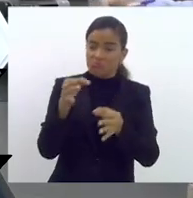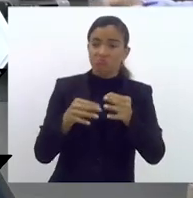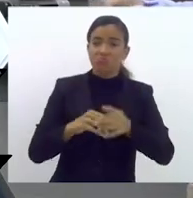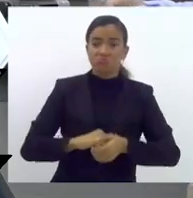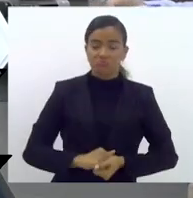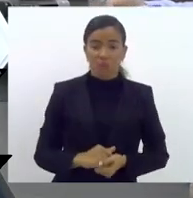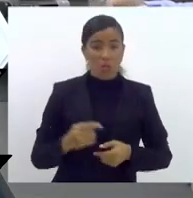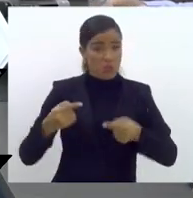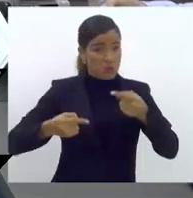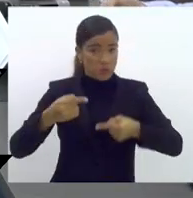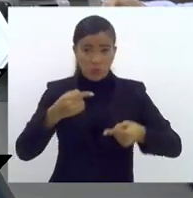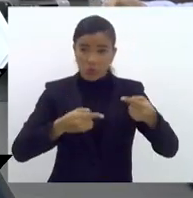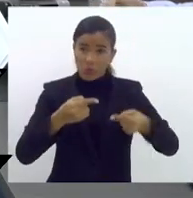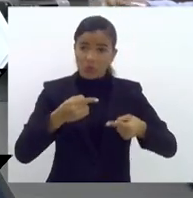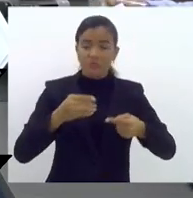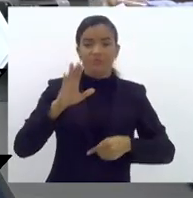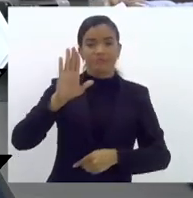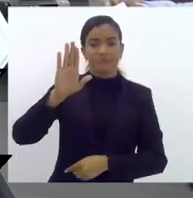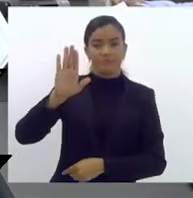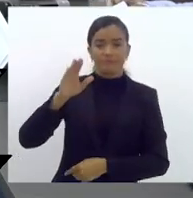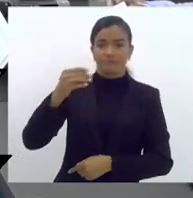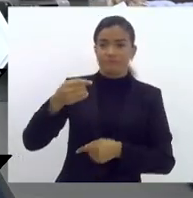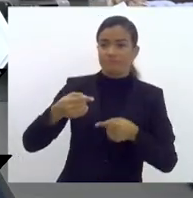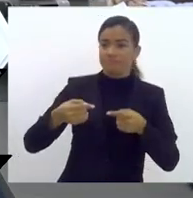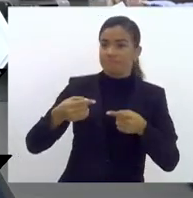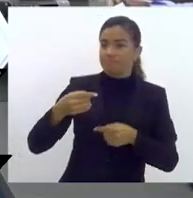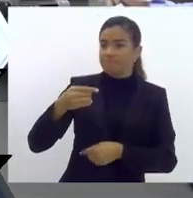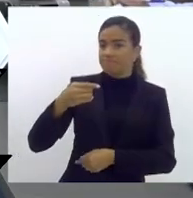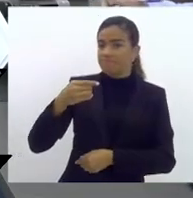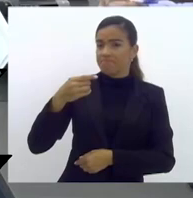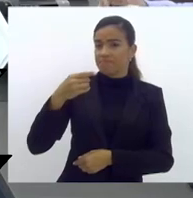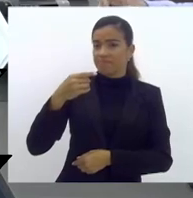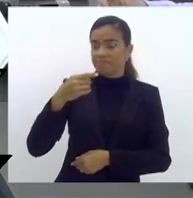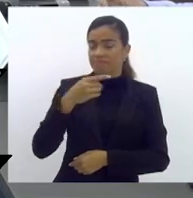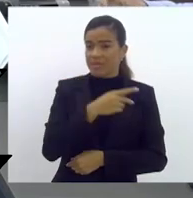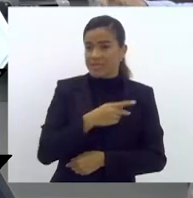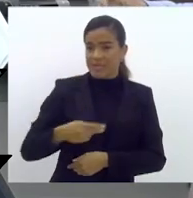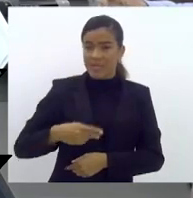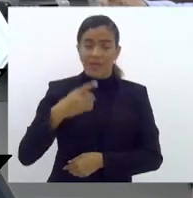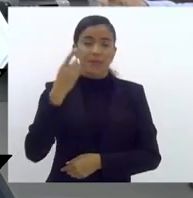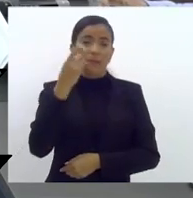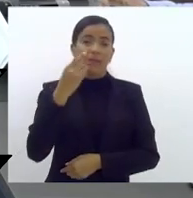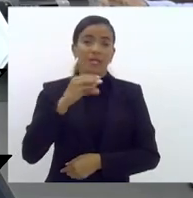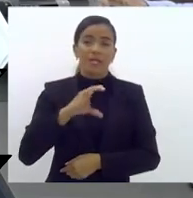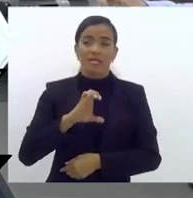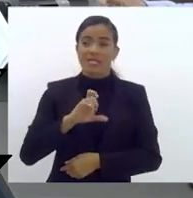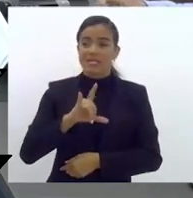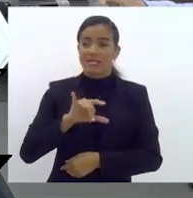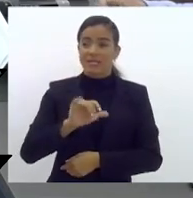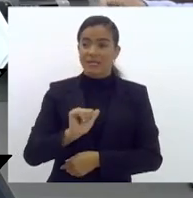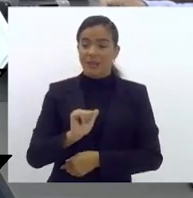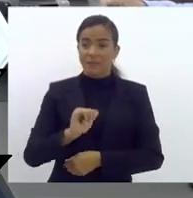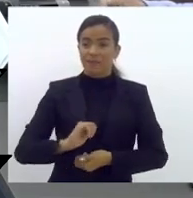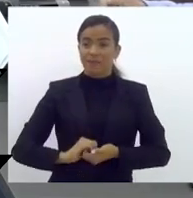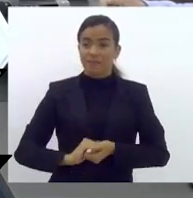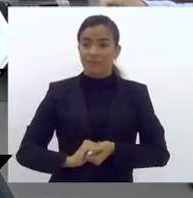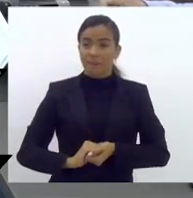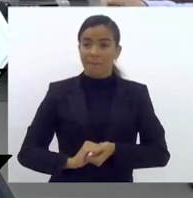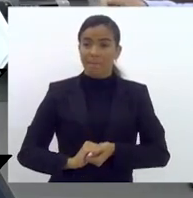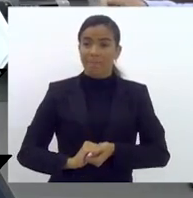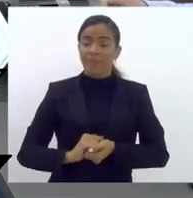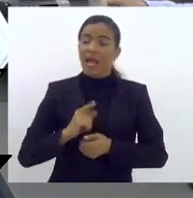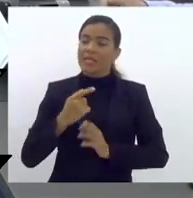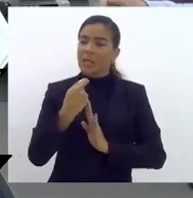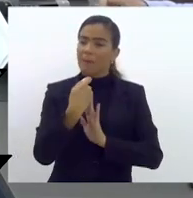em discussão deputada Célia apenas para que esclarecer não é essas